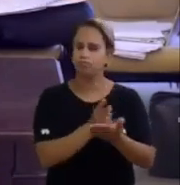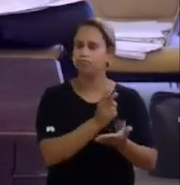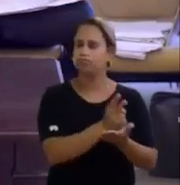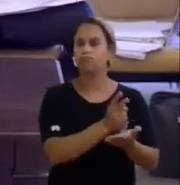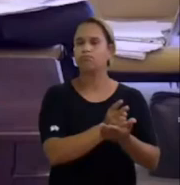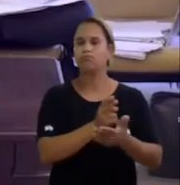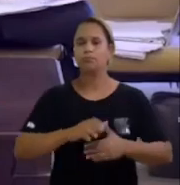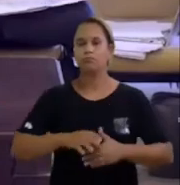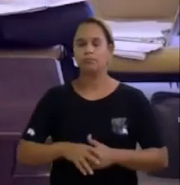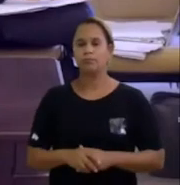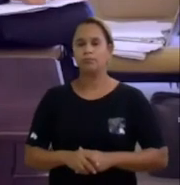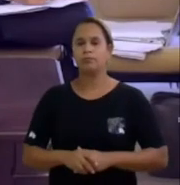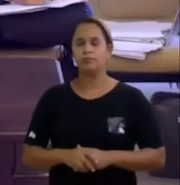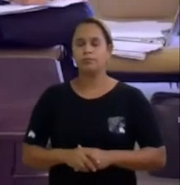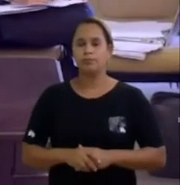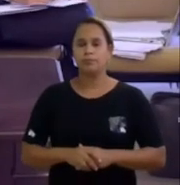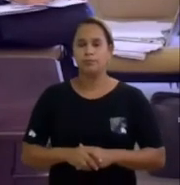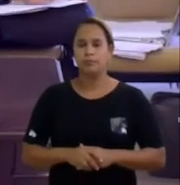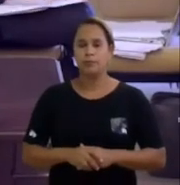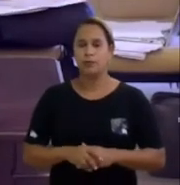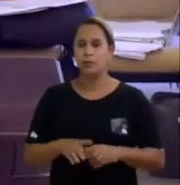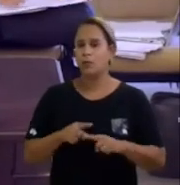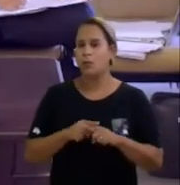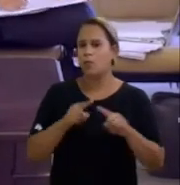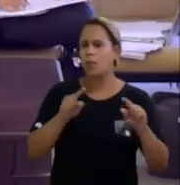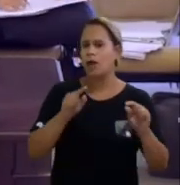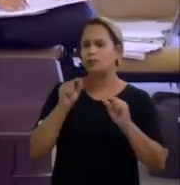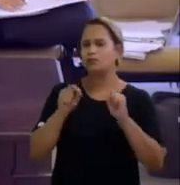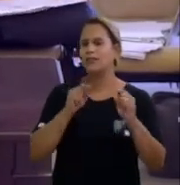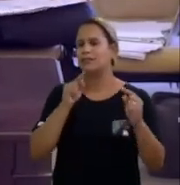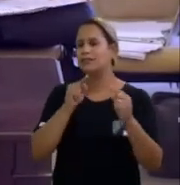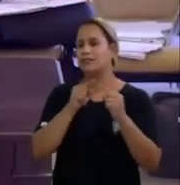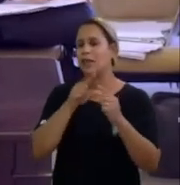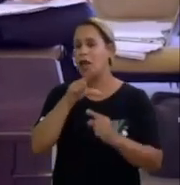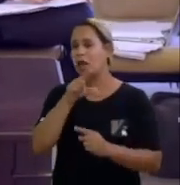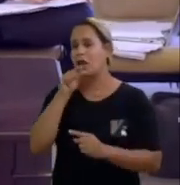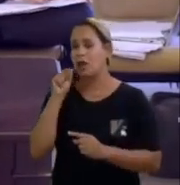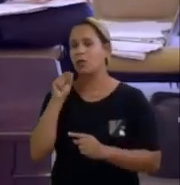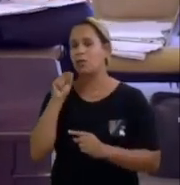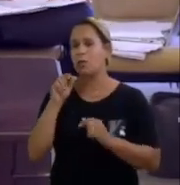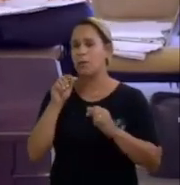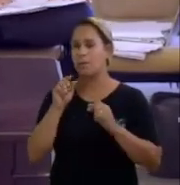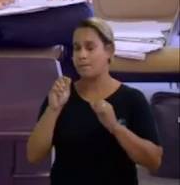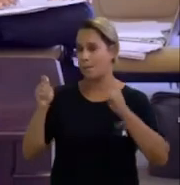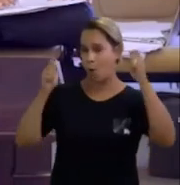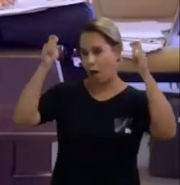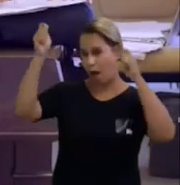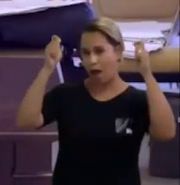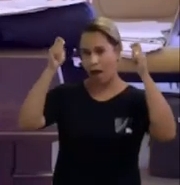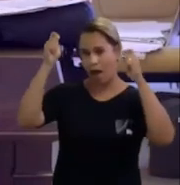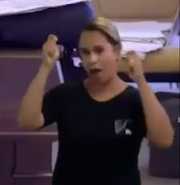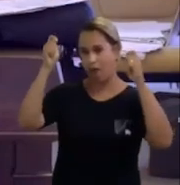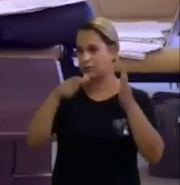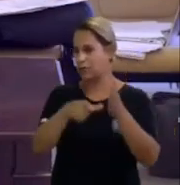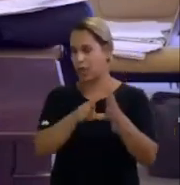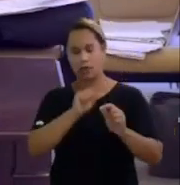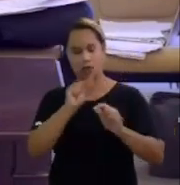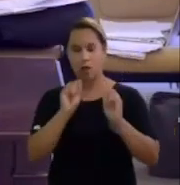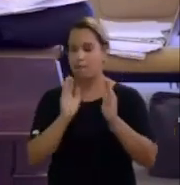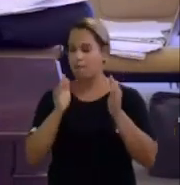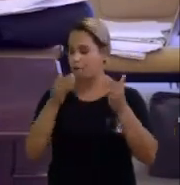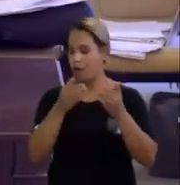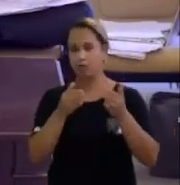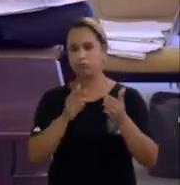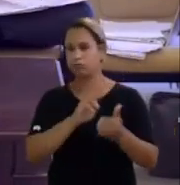palavras mágicas às vezes, mas destaco que aqui nós não vamos falar de propaganda antecipada, não é o foco. O foco aqui é falar